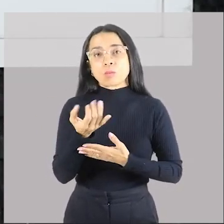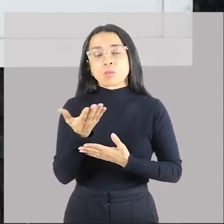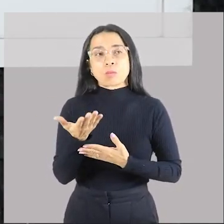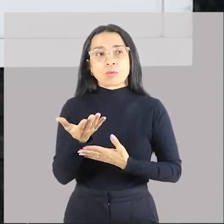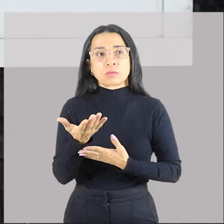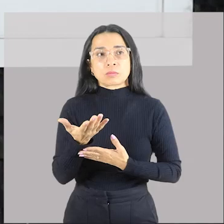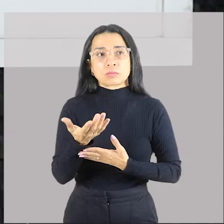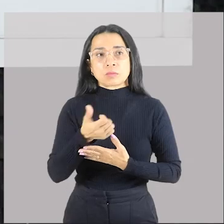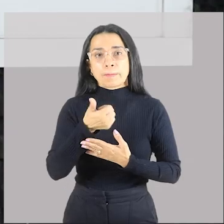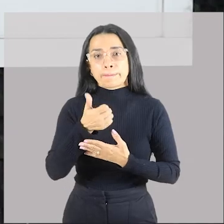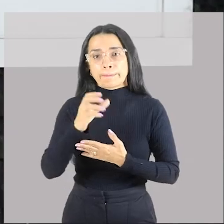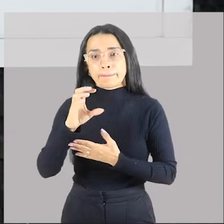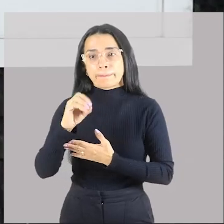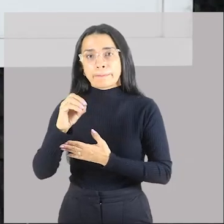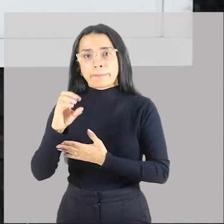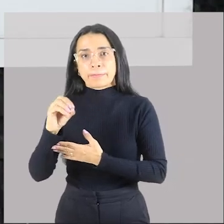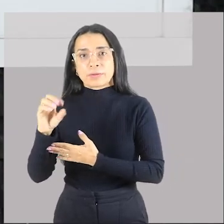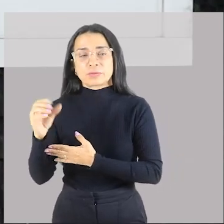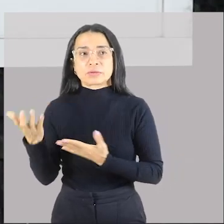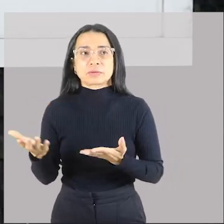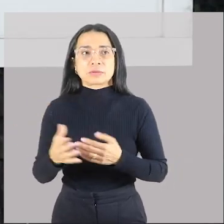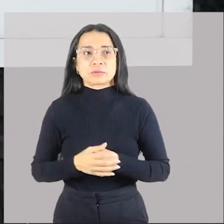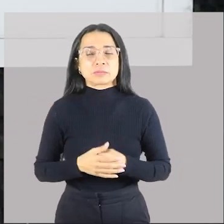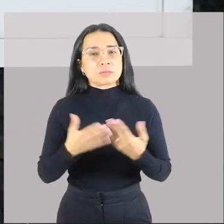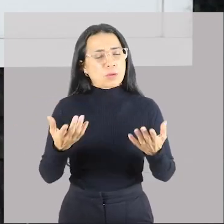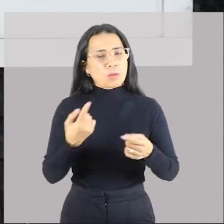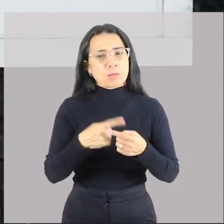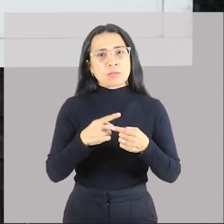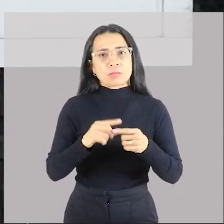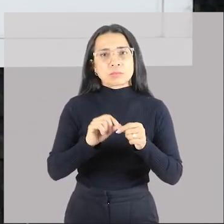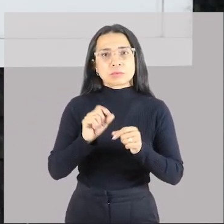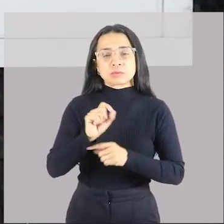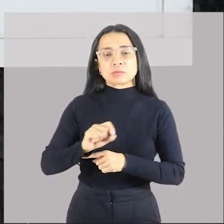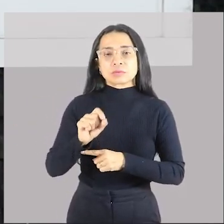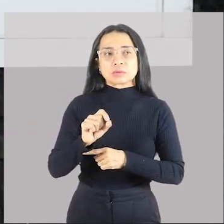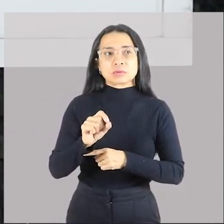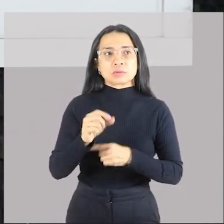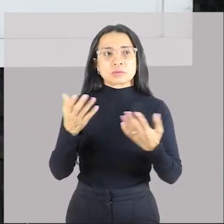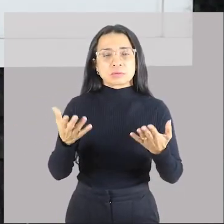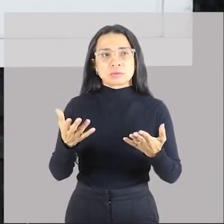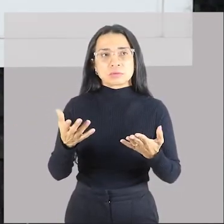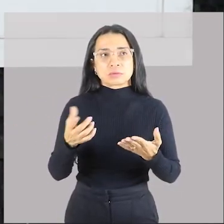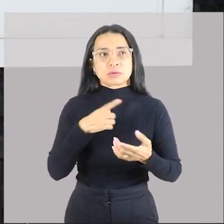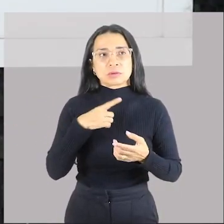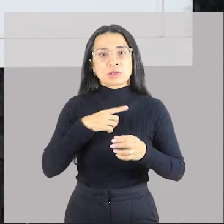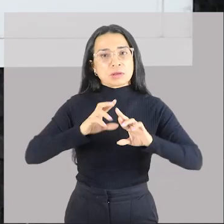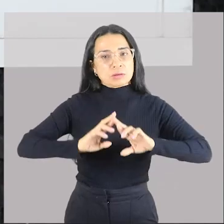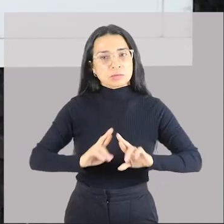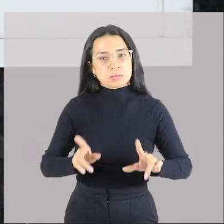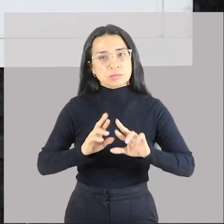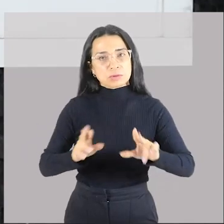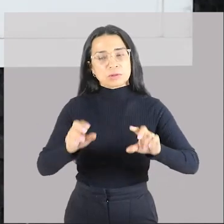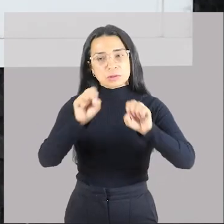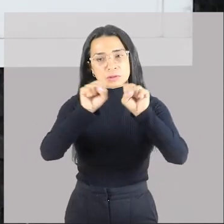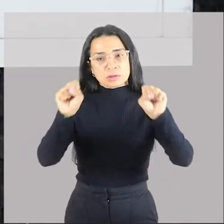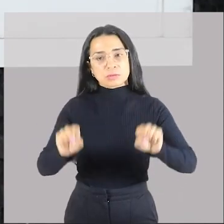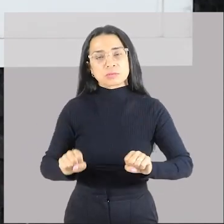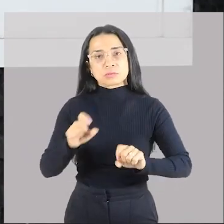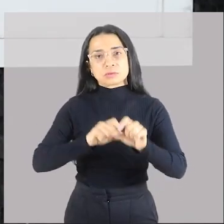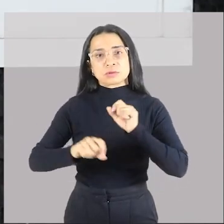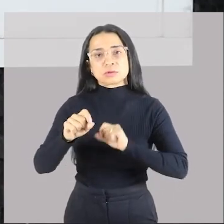que o senhor está fazendo isso? Ora, turminha, é o seguinte, aí que está a diferença dos sistemas do